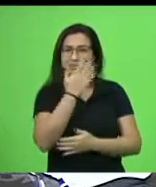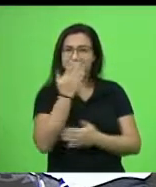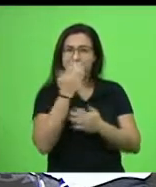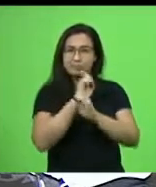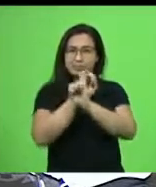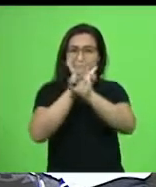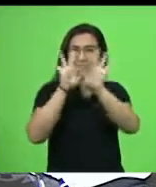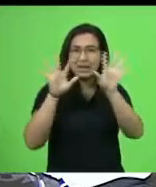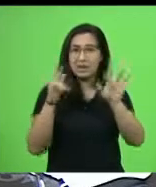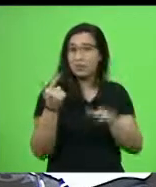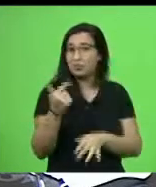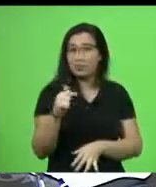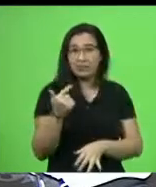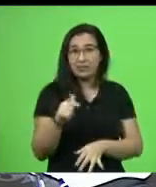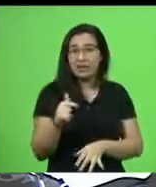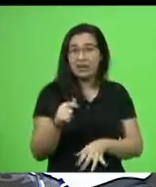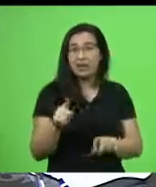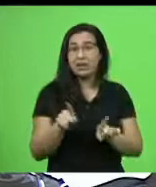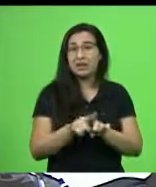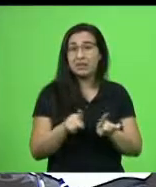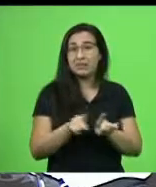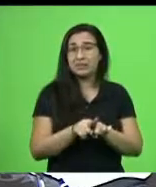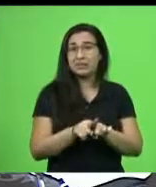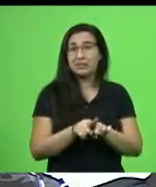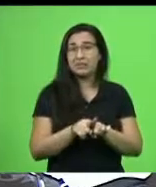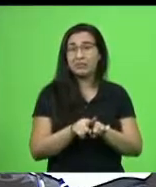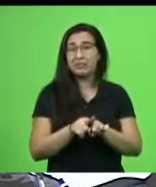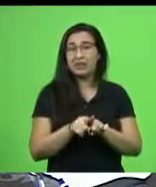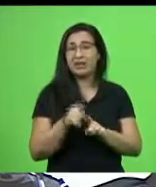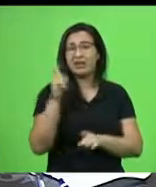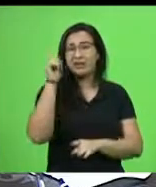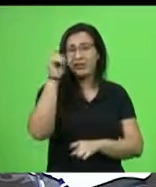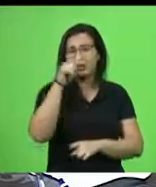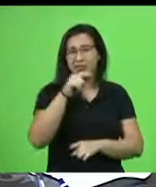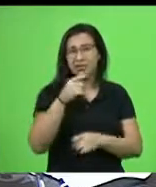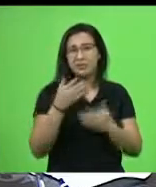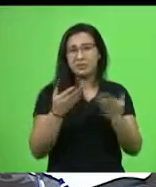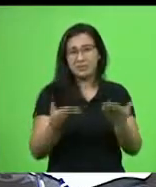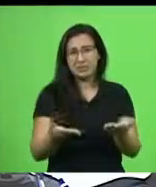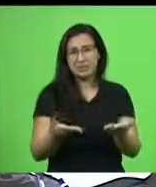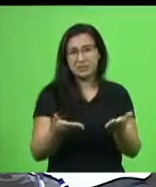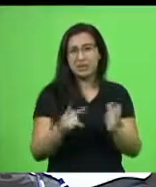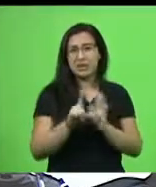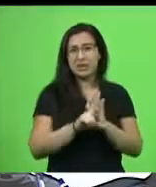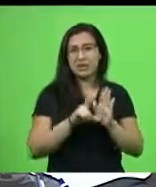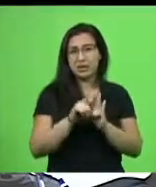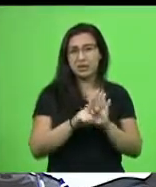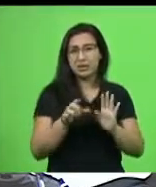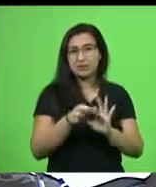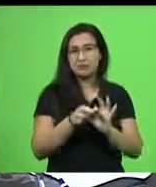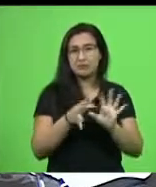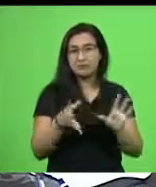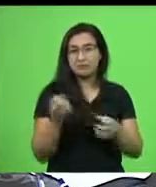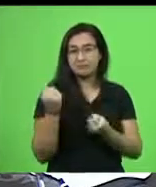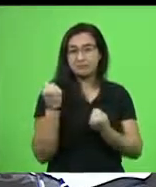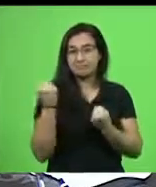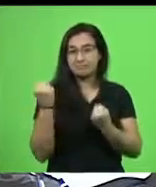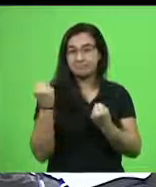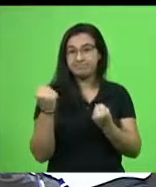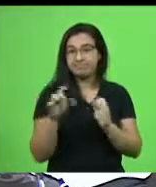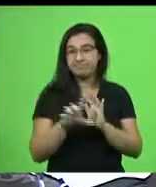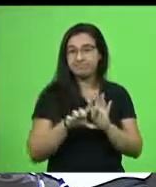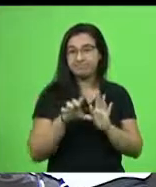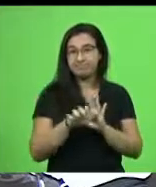acaba tendo menor efetividade do que a legislação devidamente legitimada pelo Poder